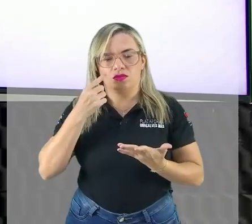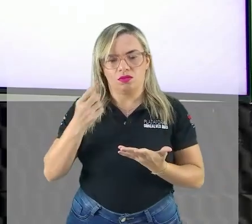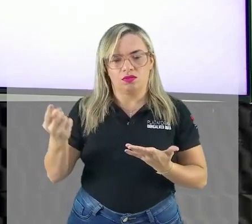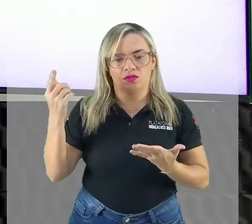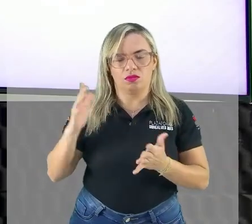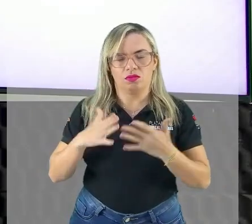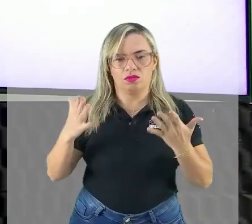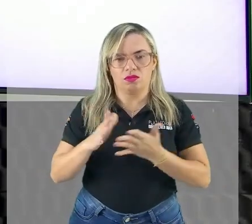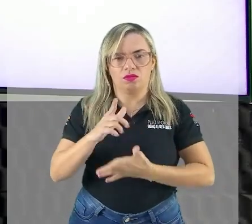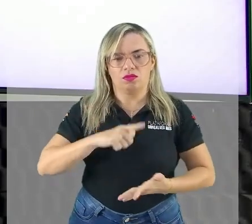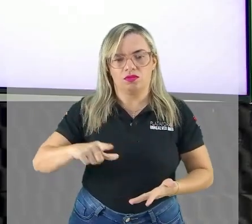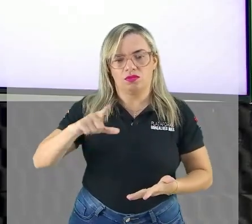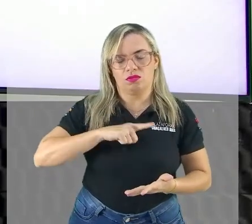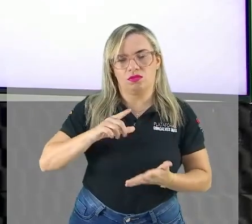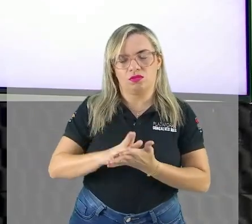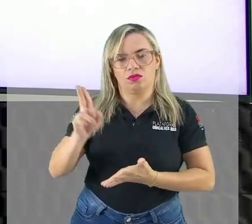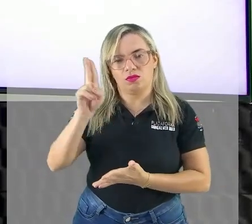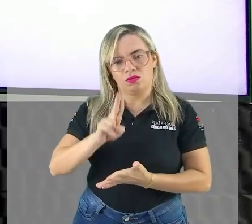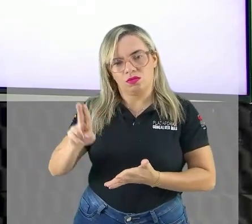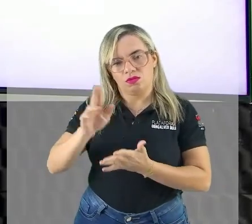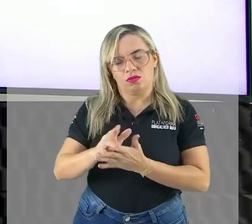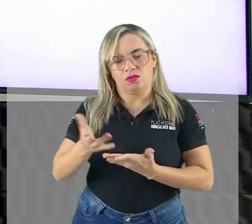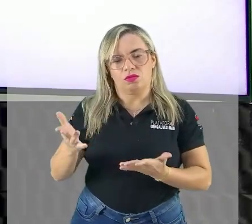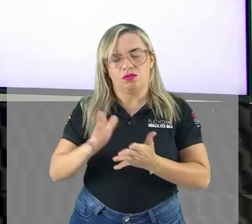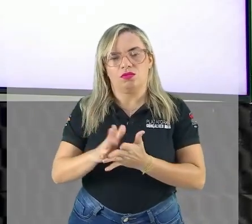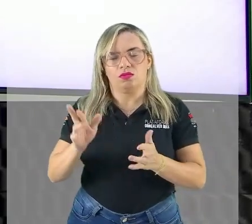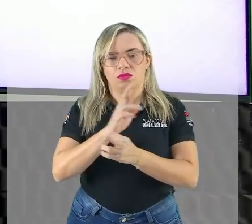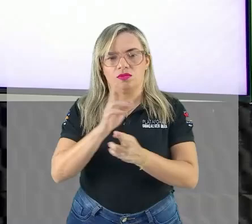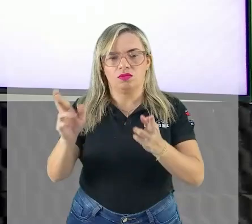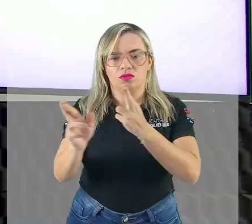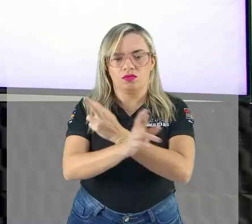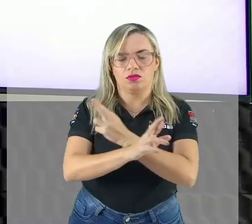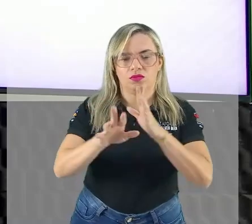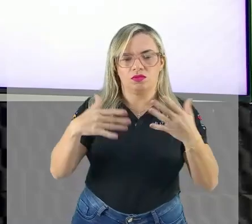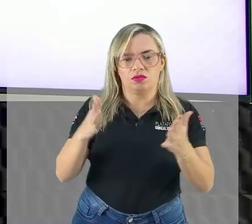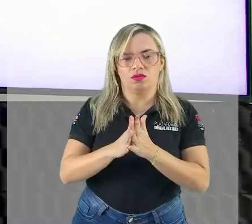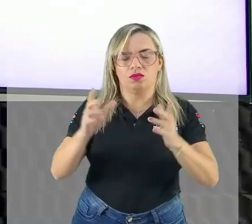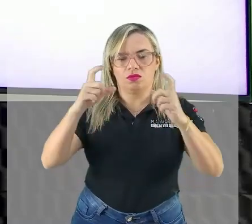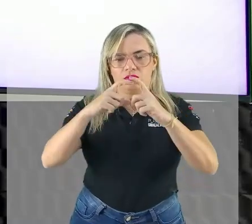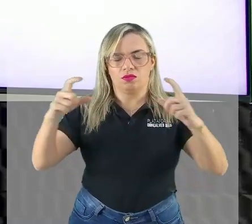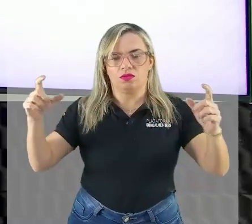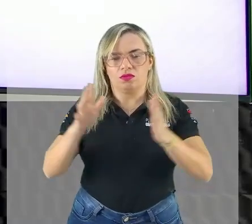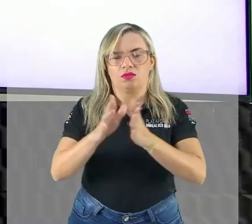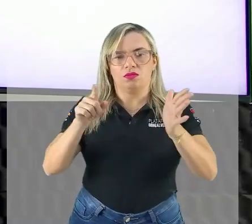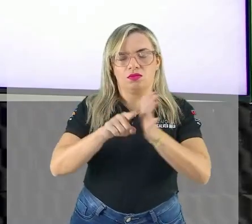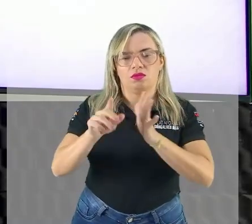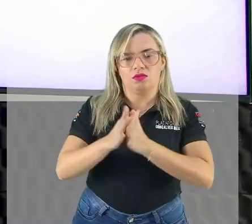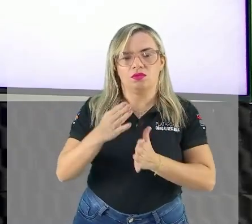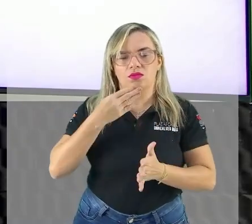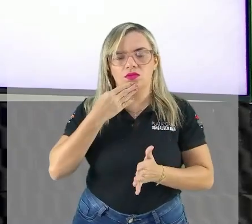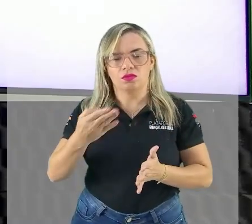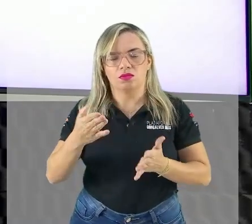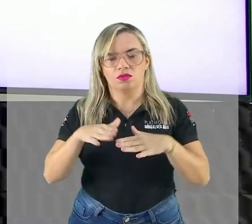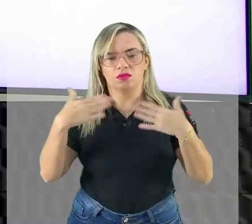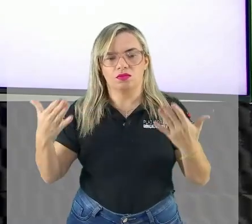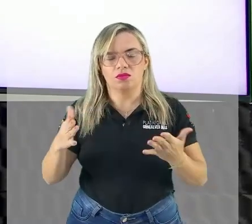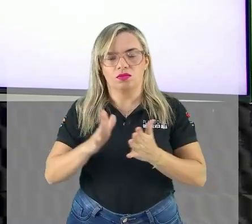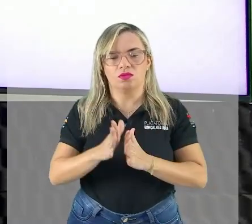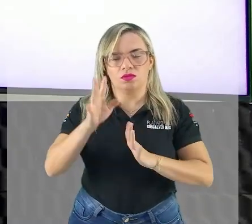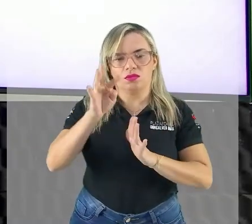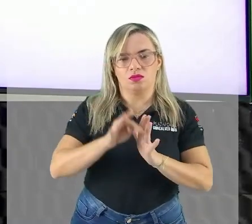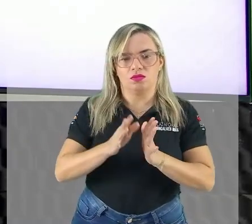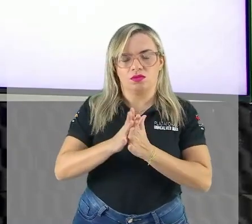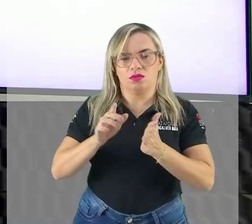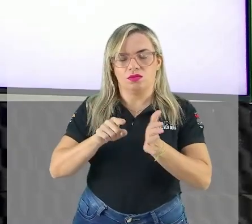realidade. Então, a gente tem essa ferramenta e é isso que está diretamente relacionado ao enunciado, ao que está sendo pedido e solicitado